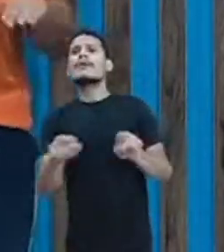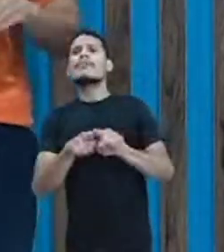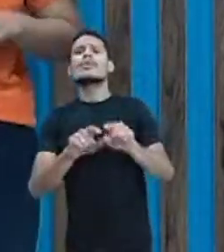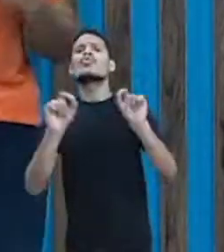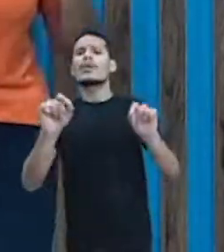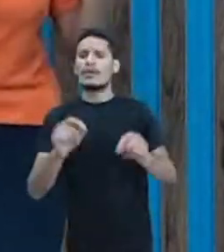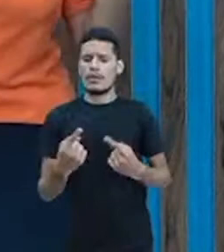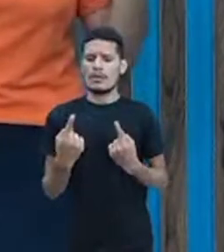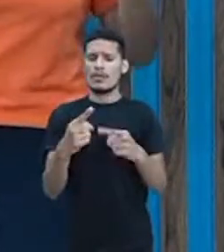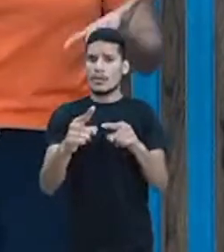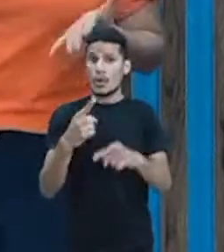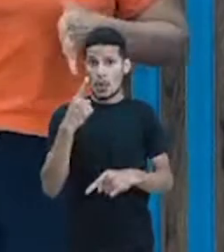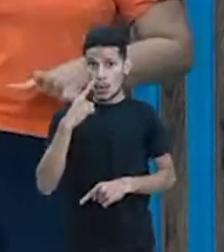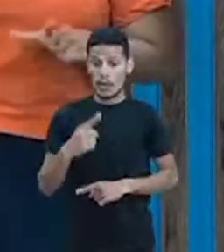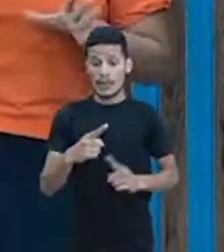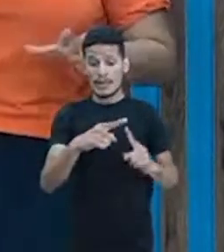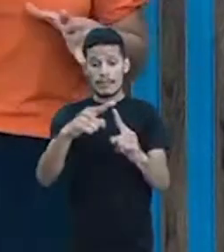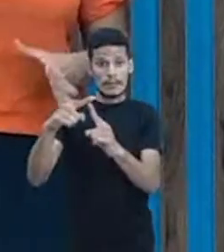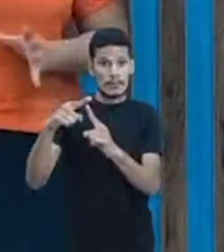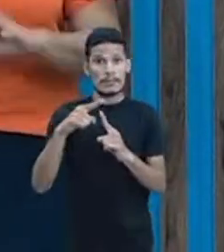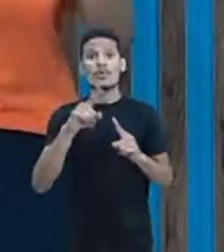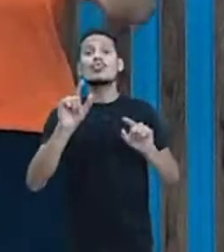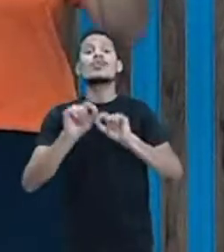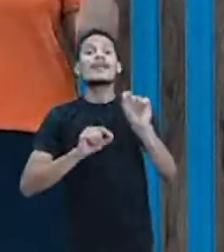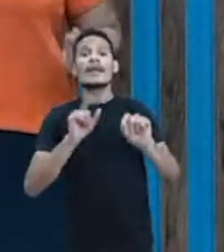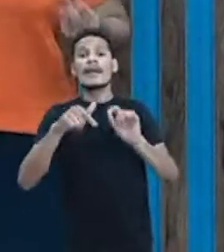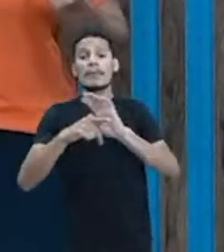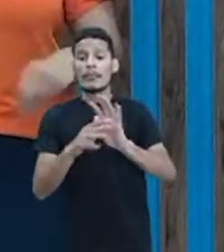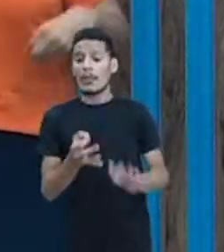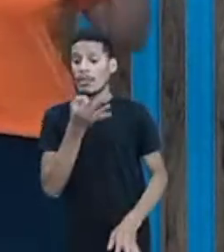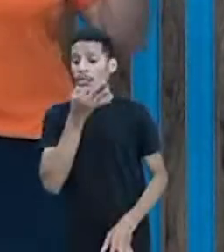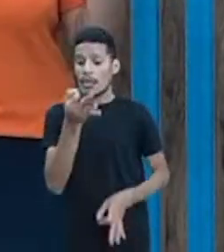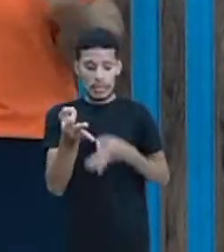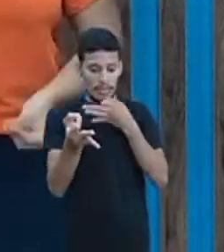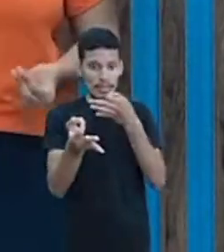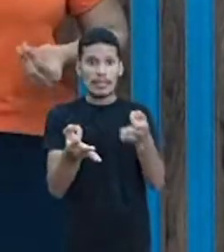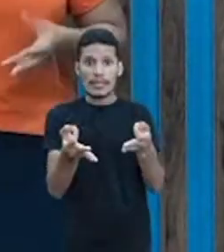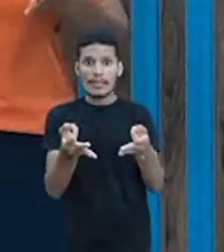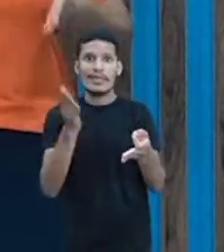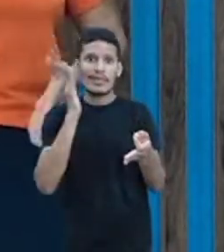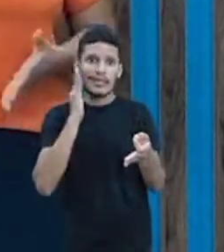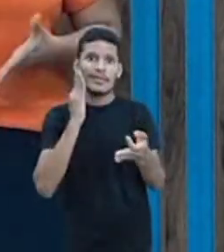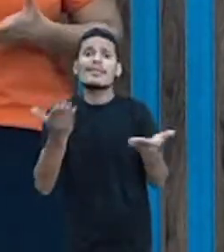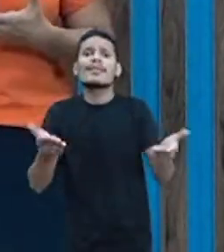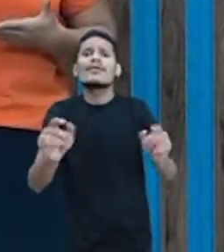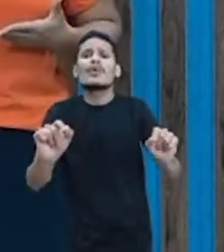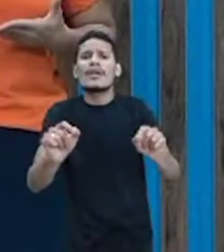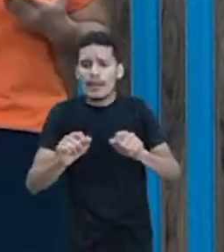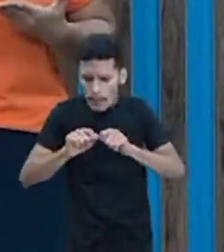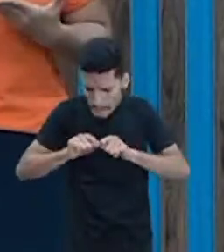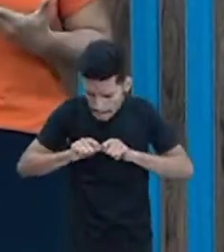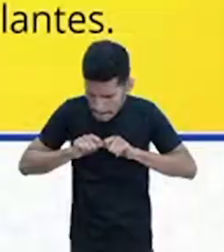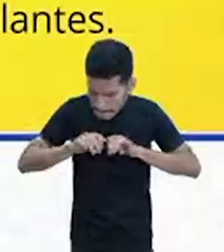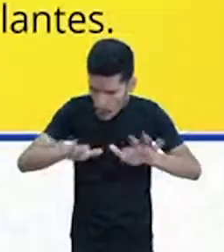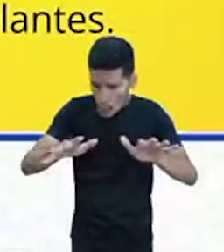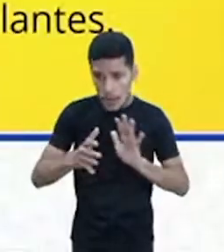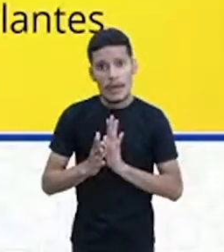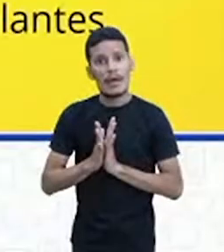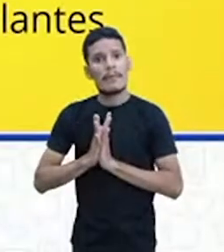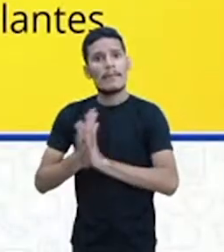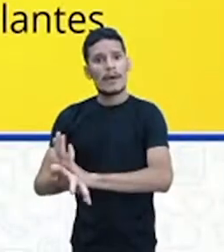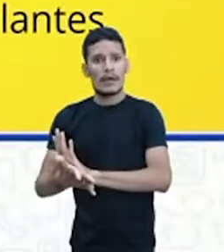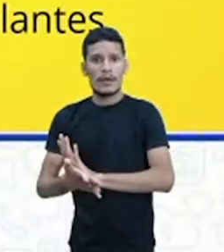bronca? A bronca é que esses estereótipos, eles servem de quê? De argumento, de fundamentação. Para quê? Para diversos discursos